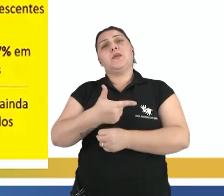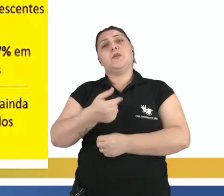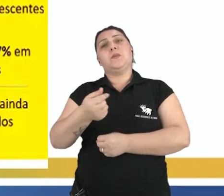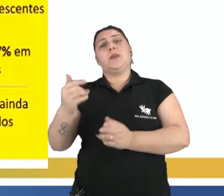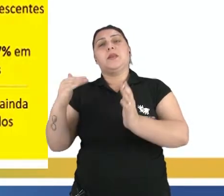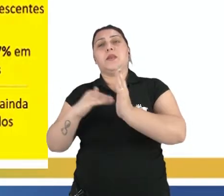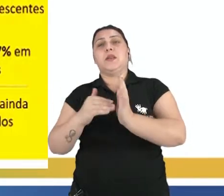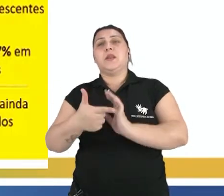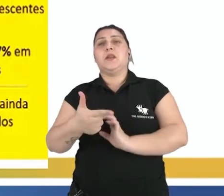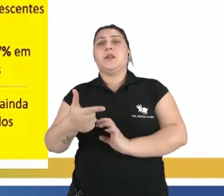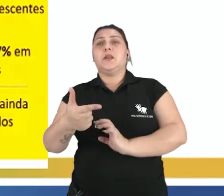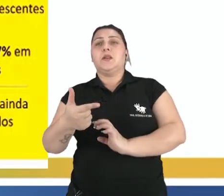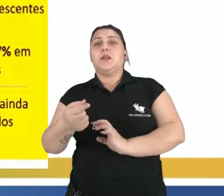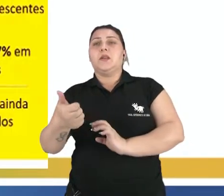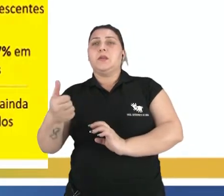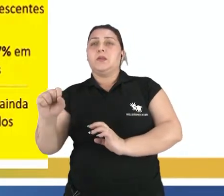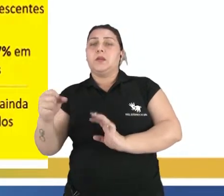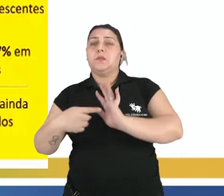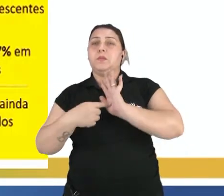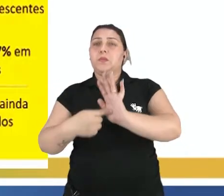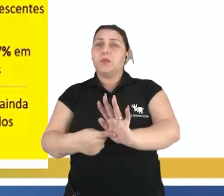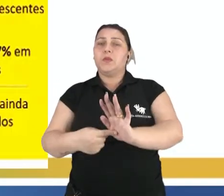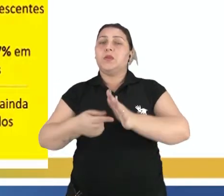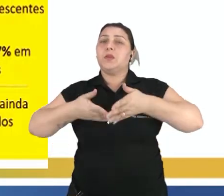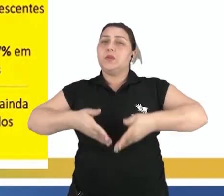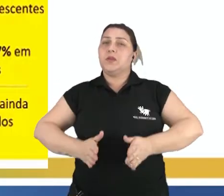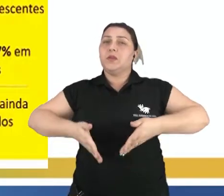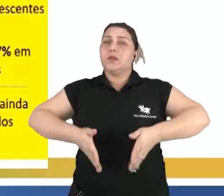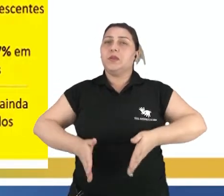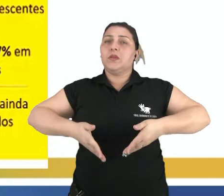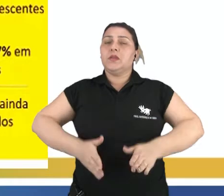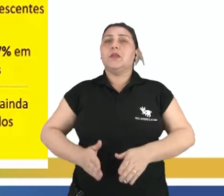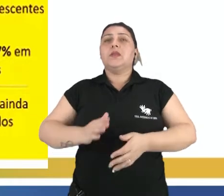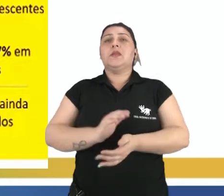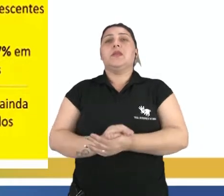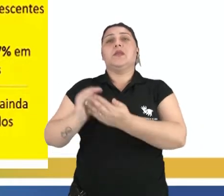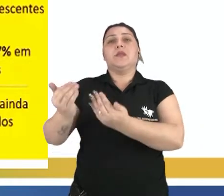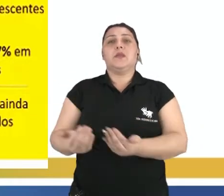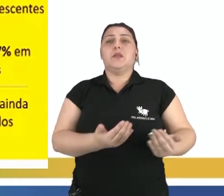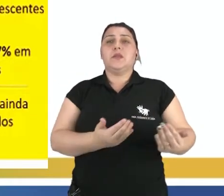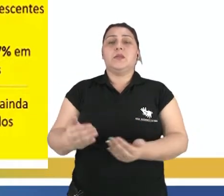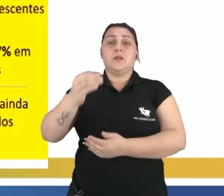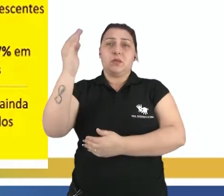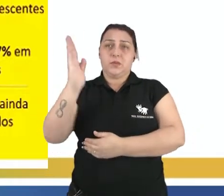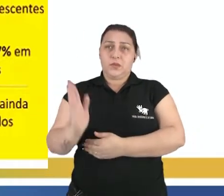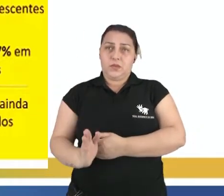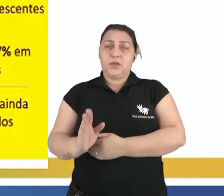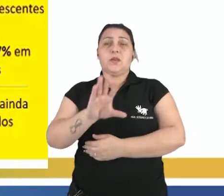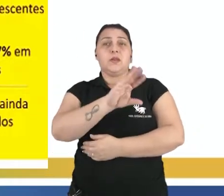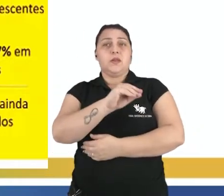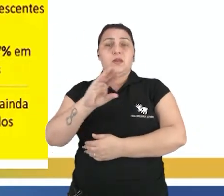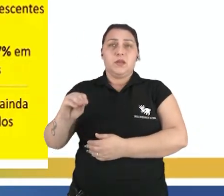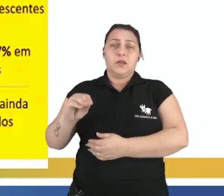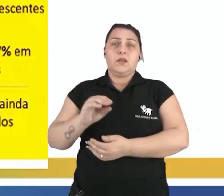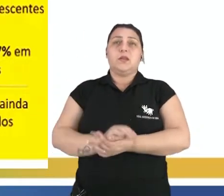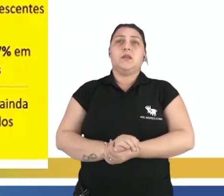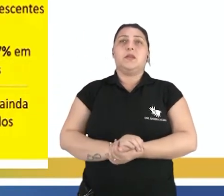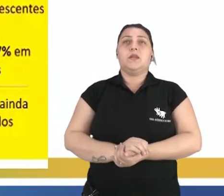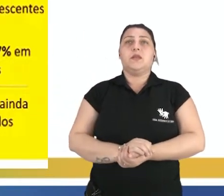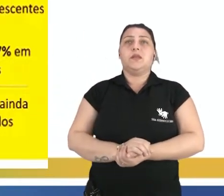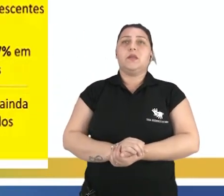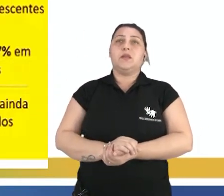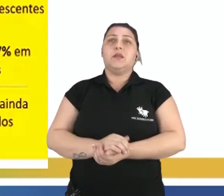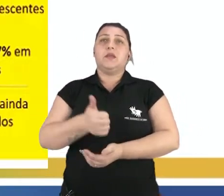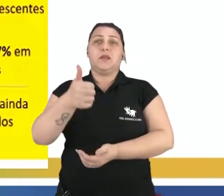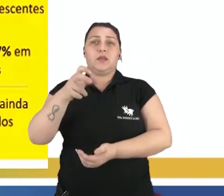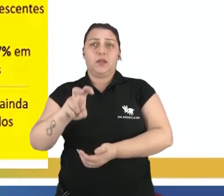o ano de 2018. E mostra que os nascimentos de bebês no Brasil nas adolescentes ocorrem